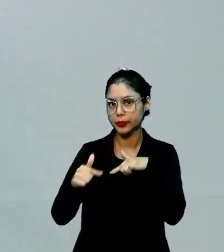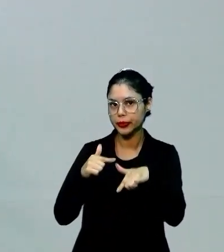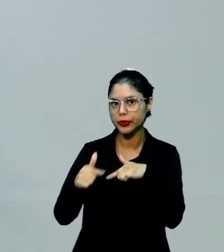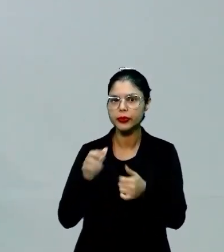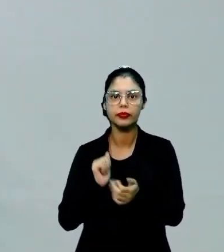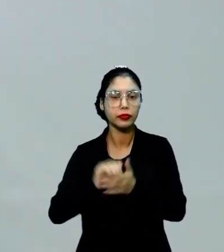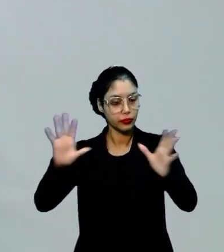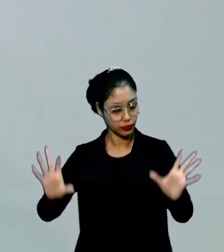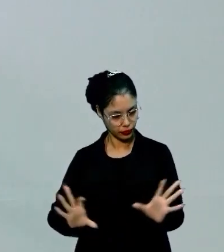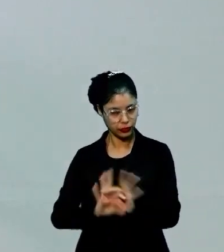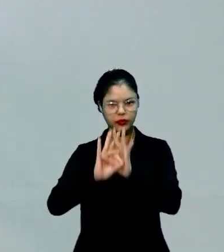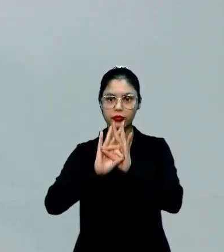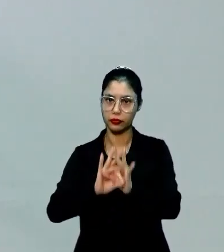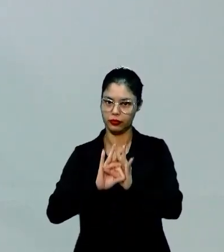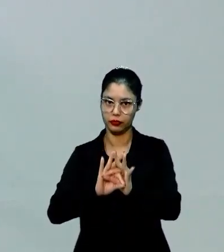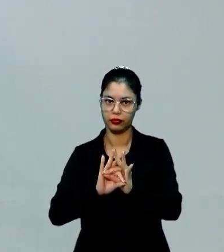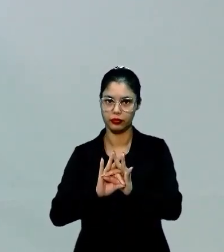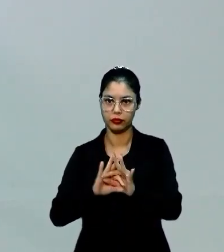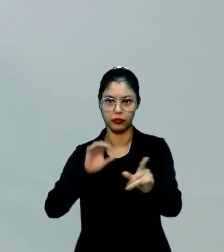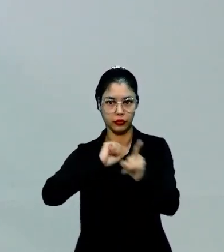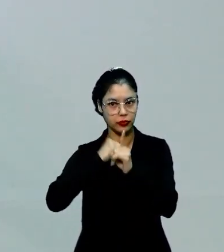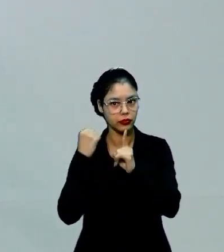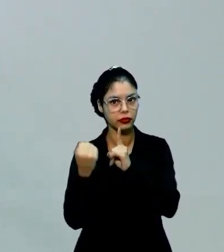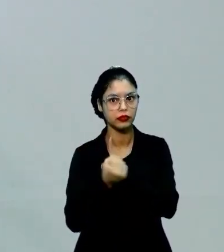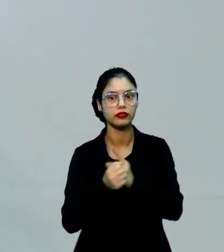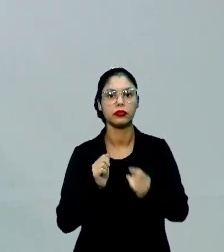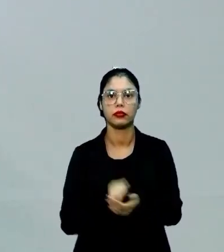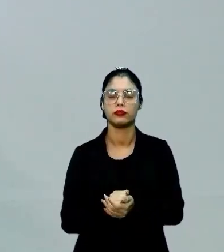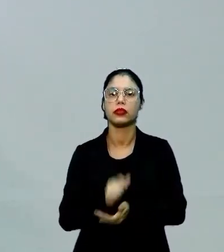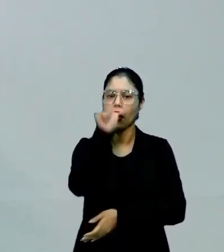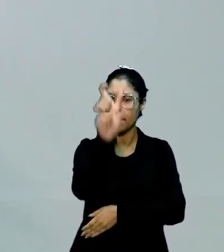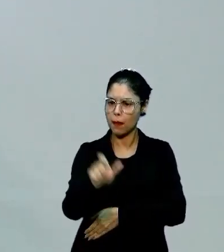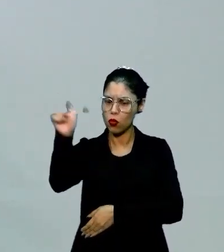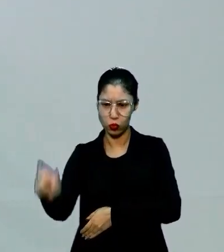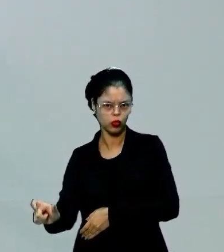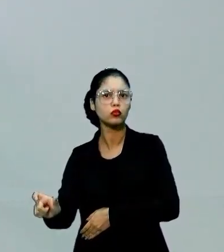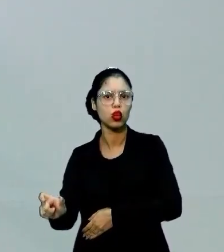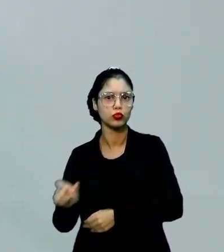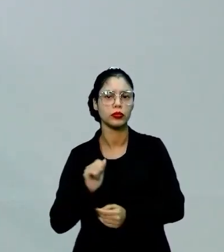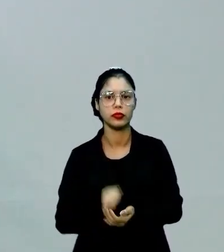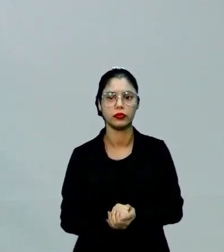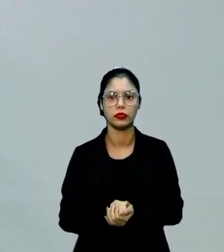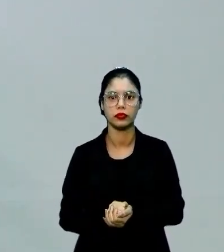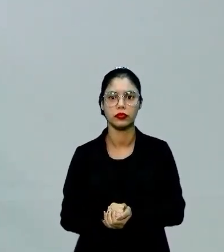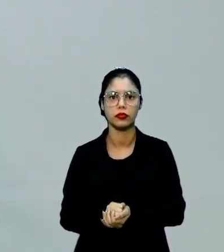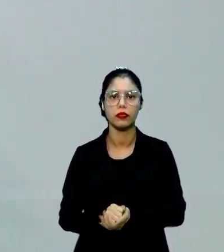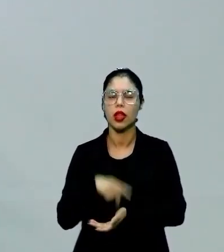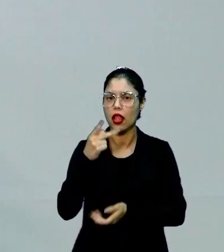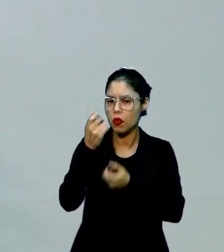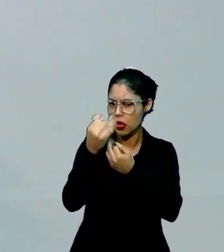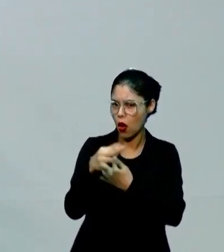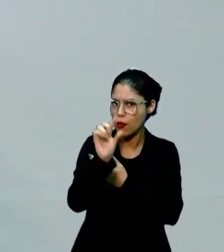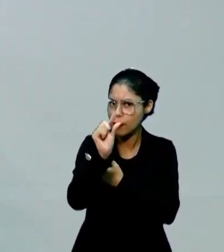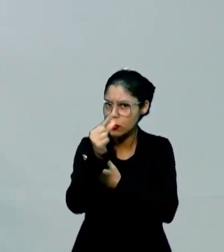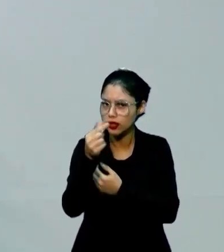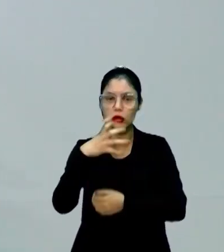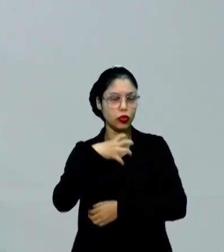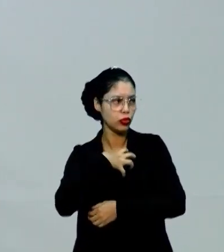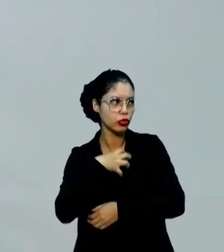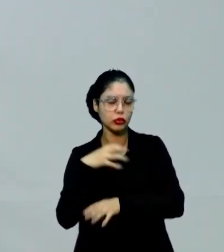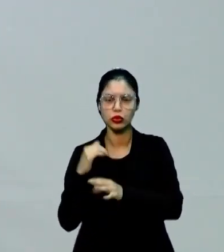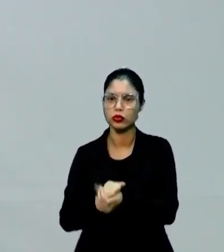a relação entre sociedade e indivíduo. Vou fazer aqui um breve comentário no sentido